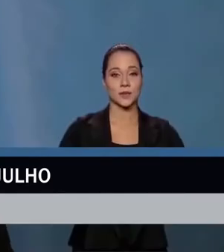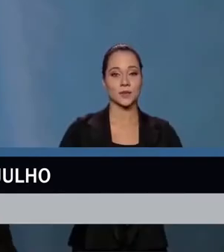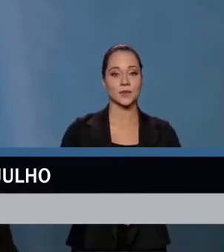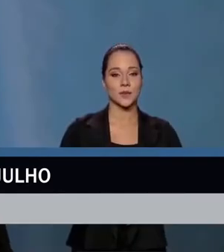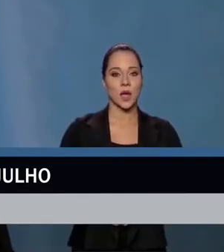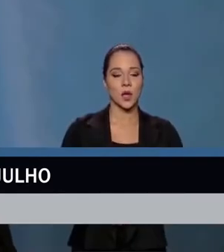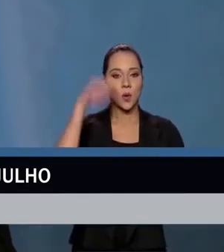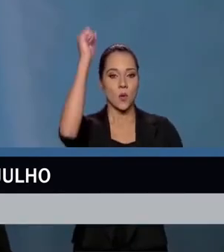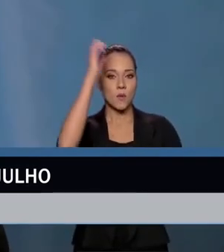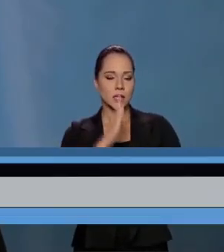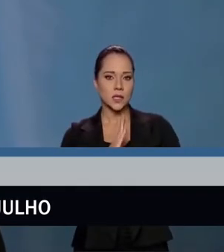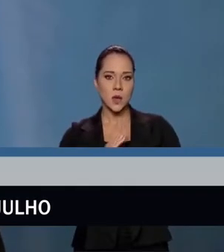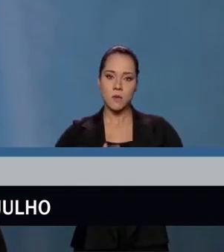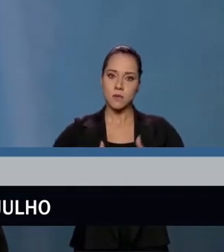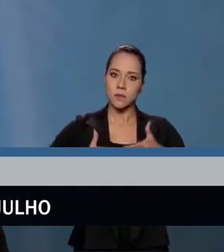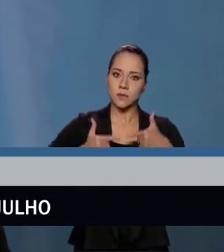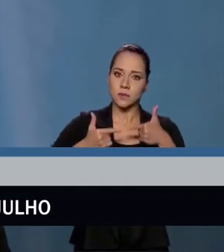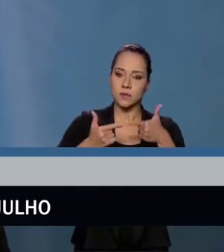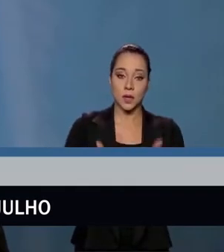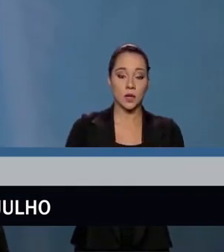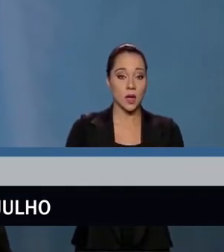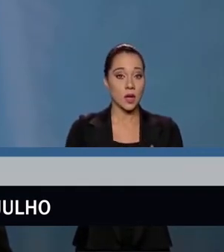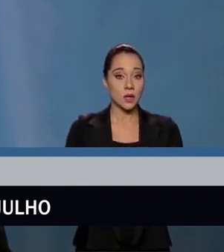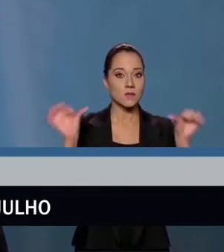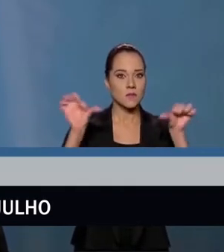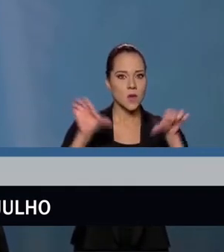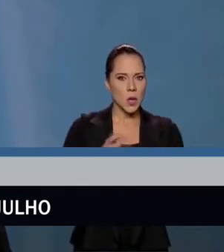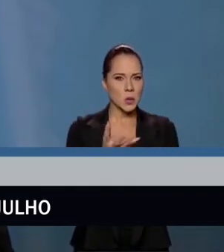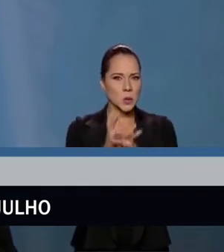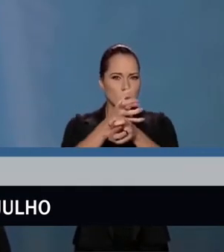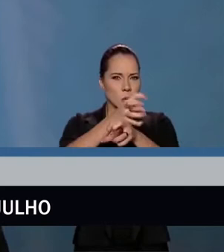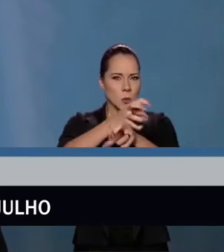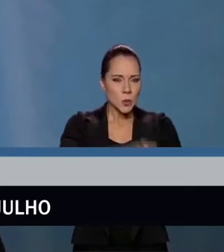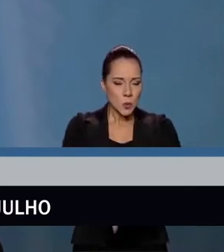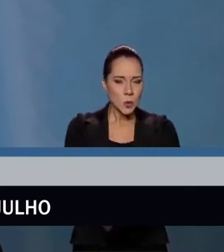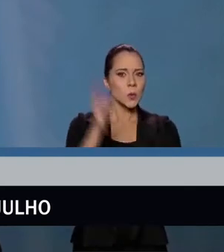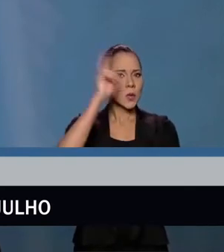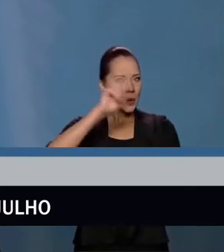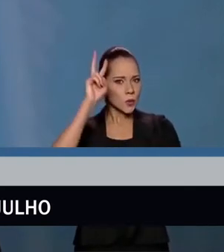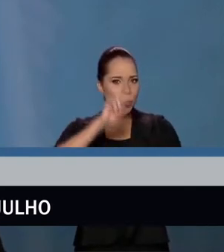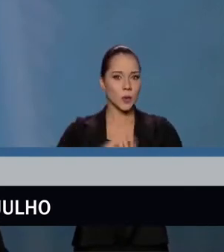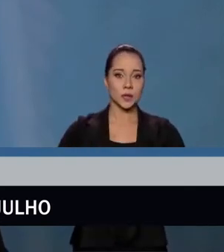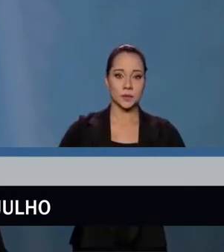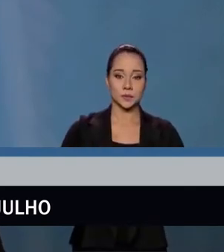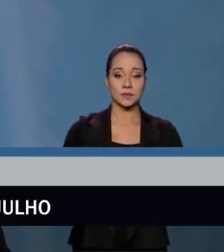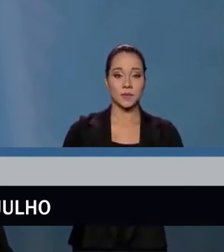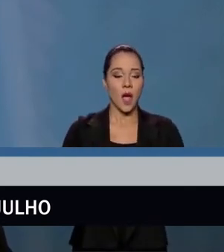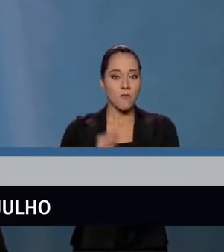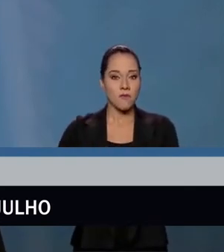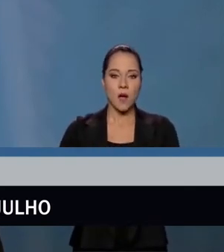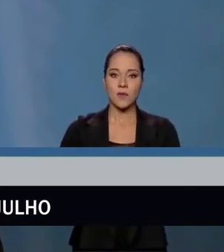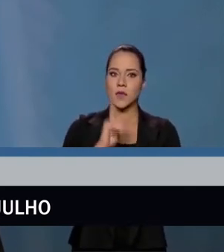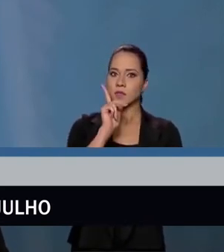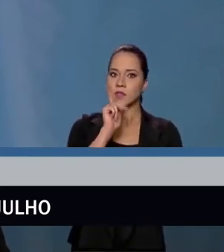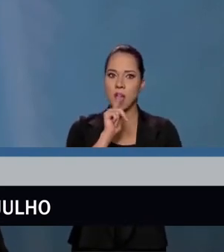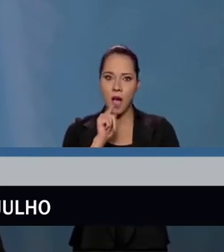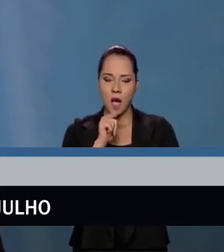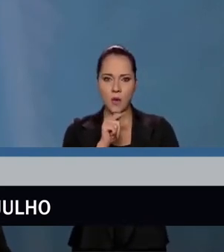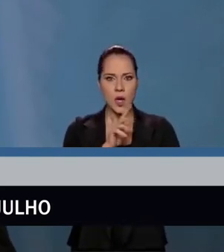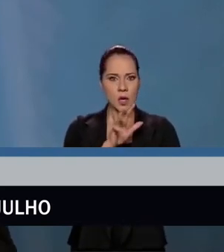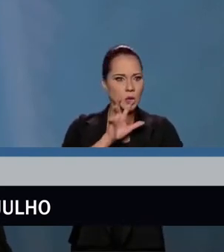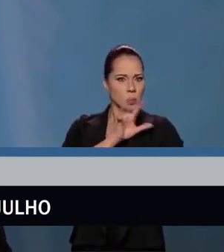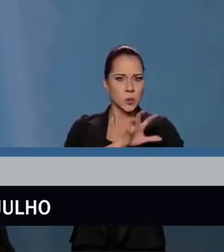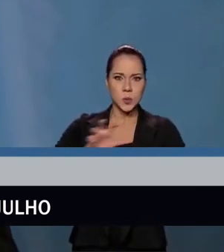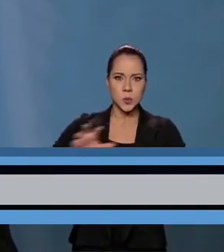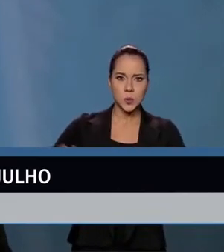O Brasil enfrenta uma das piores secas de sua história. A escassez de água que